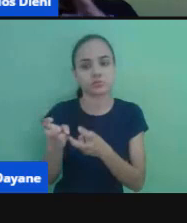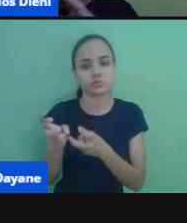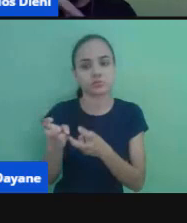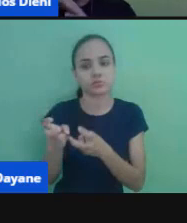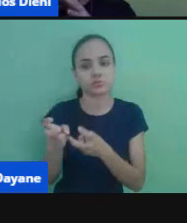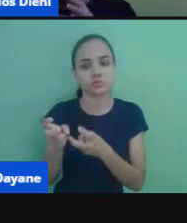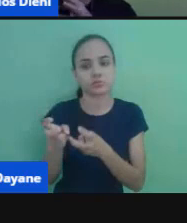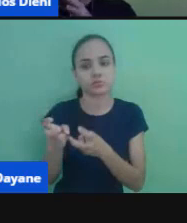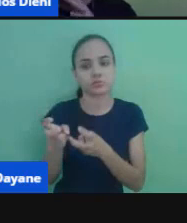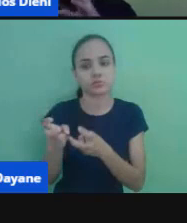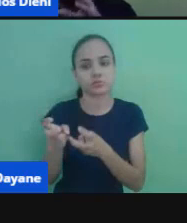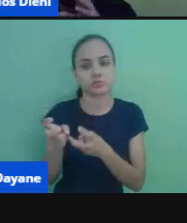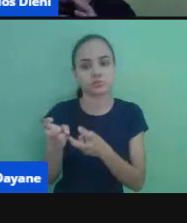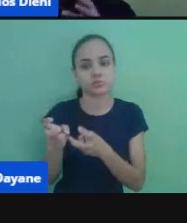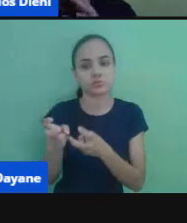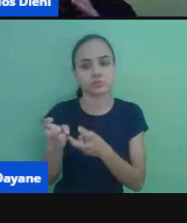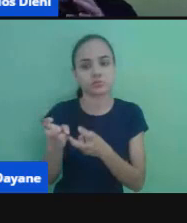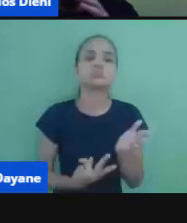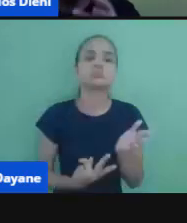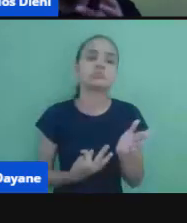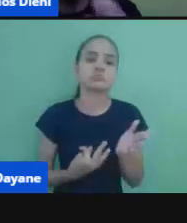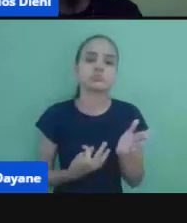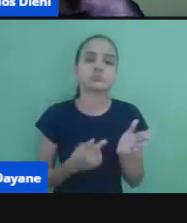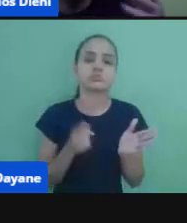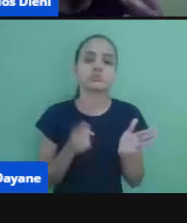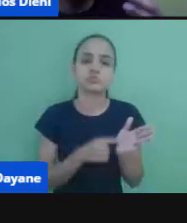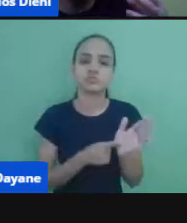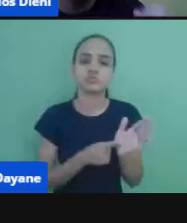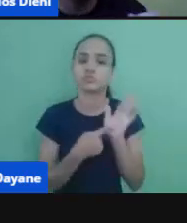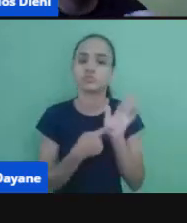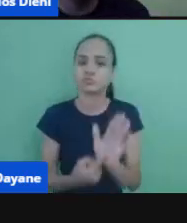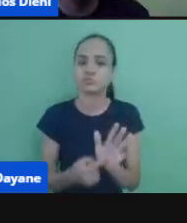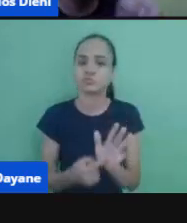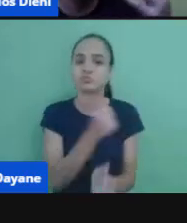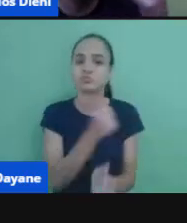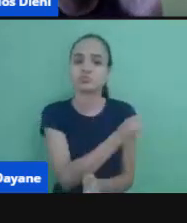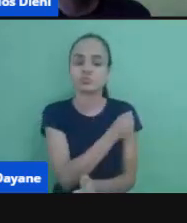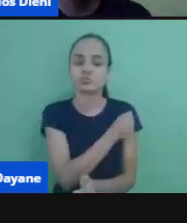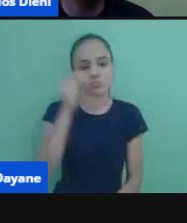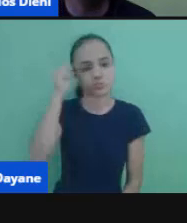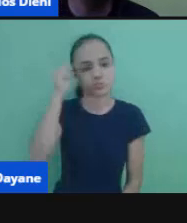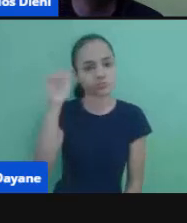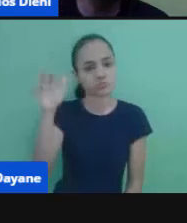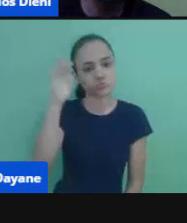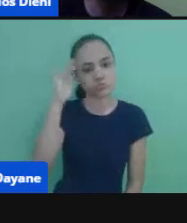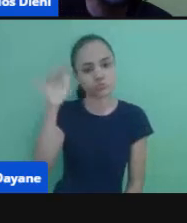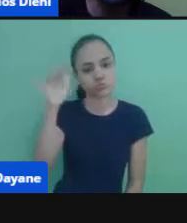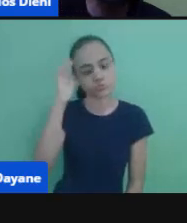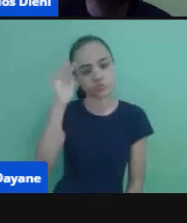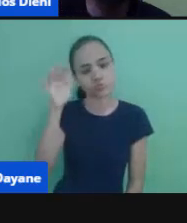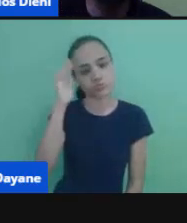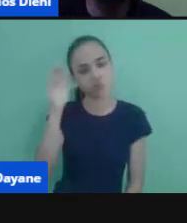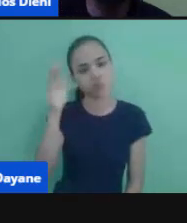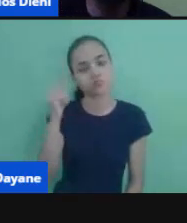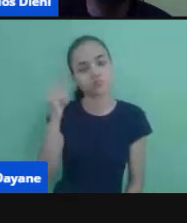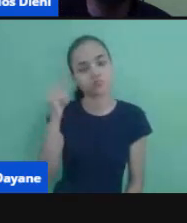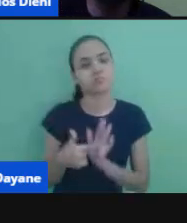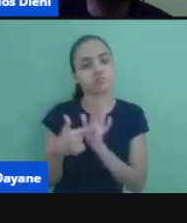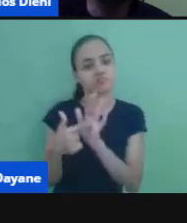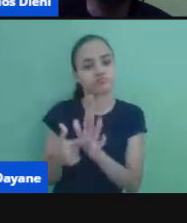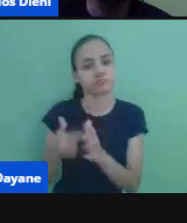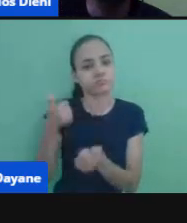trabalhar, mostrar para os alunos, provocar essa reflexão em cima da importância da física no dia a dia.